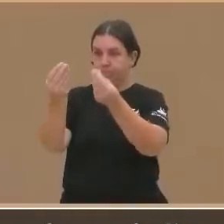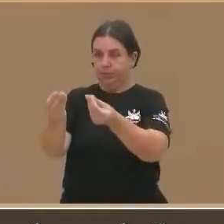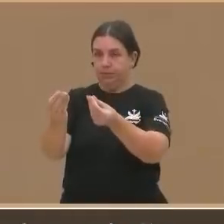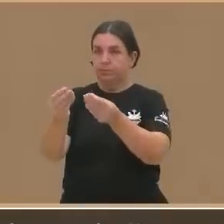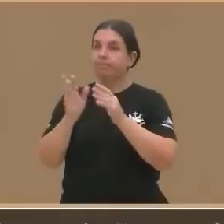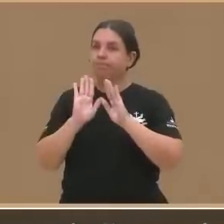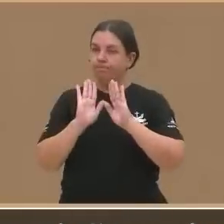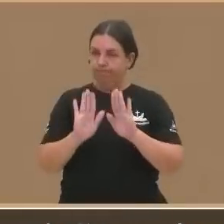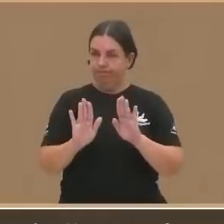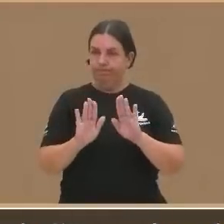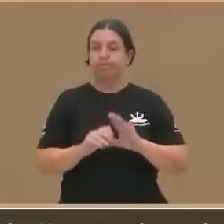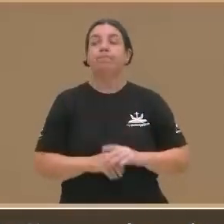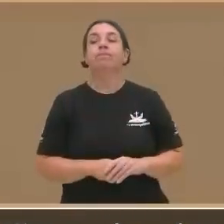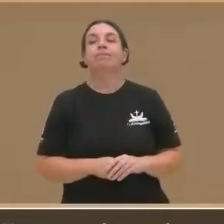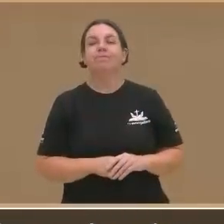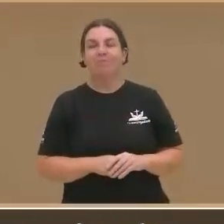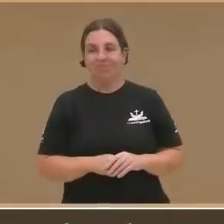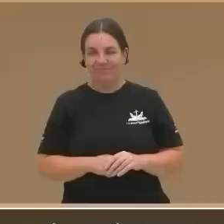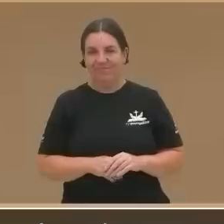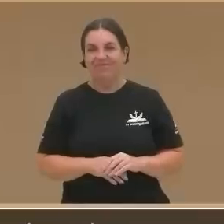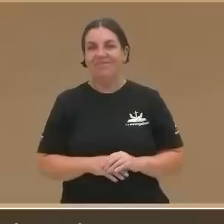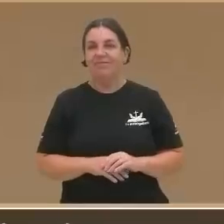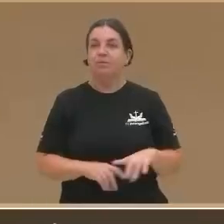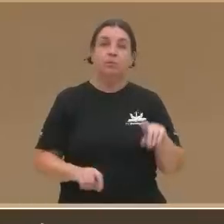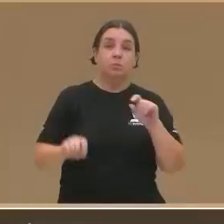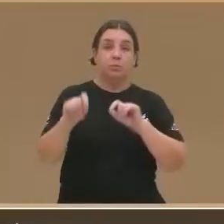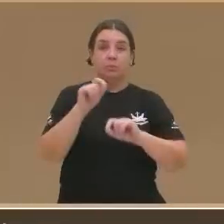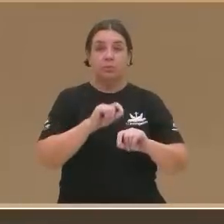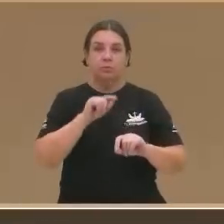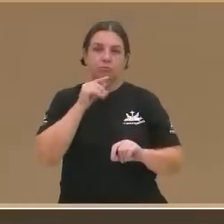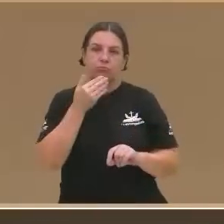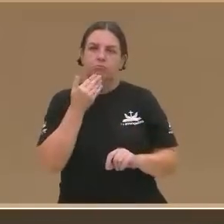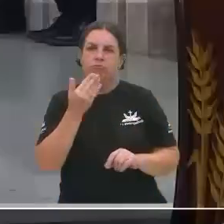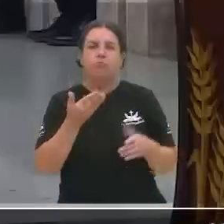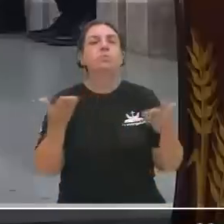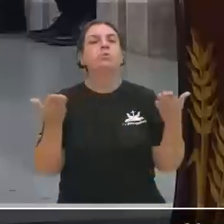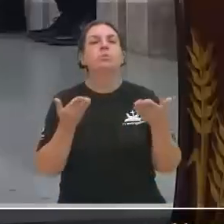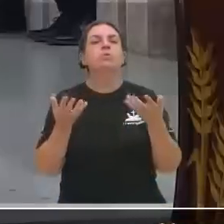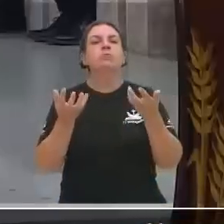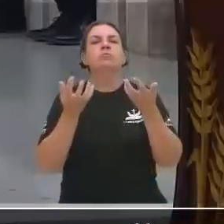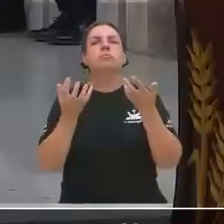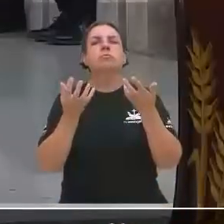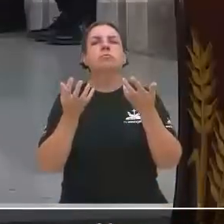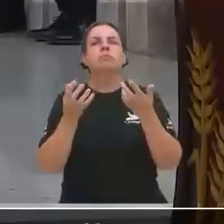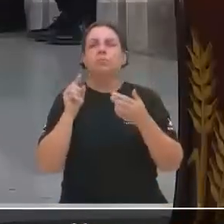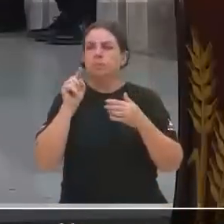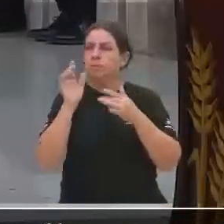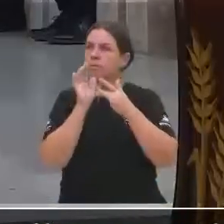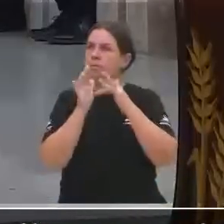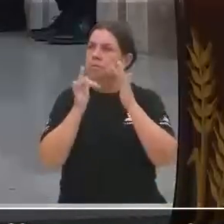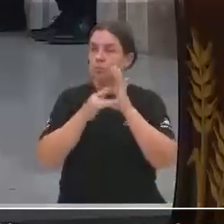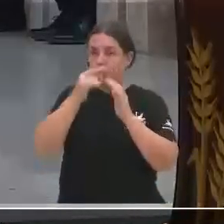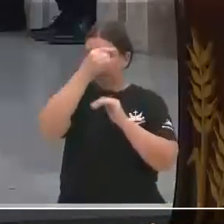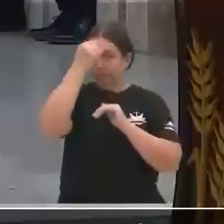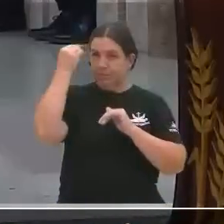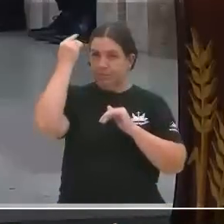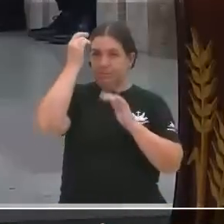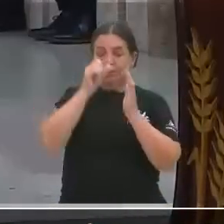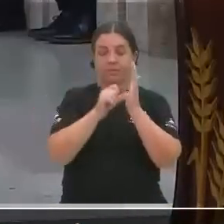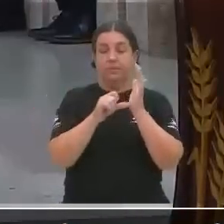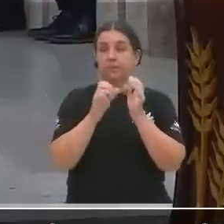pois bem o que você quer pedir hoje a esse Jesus das santas